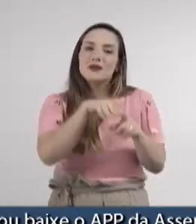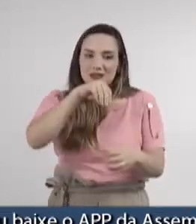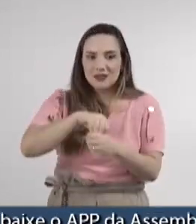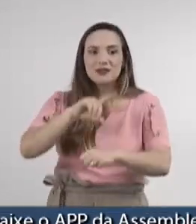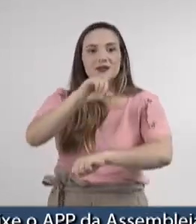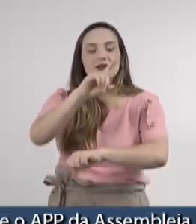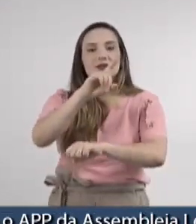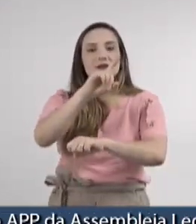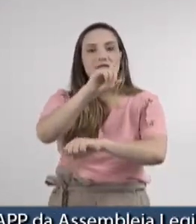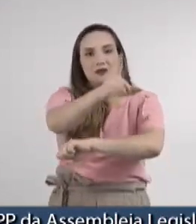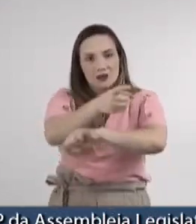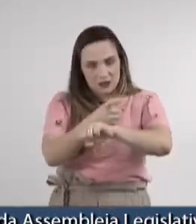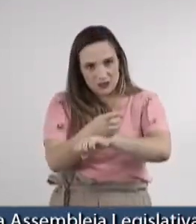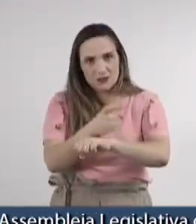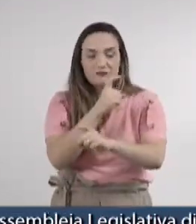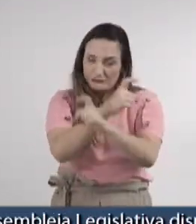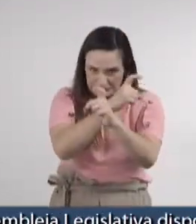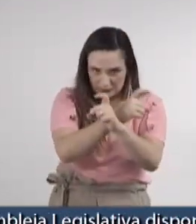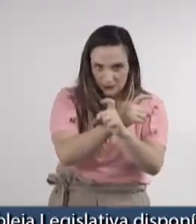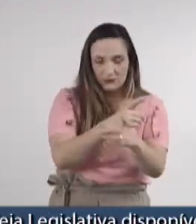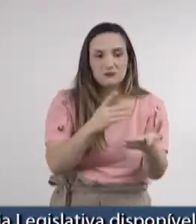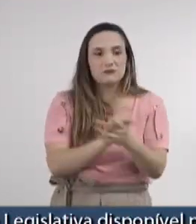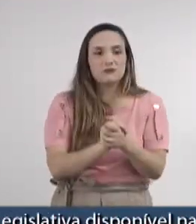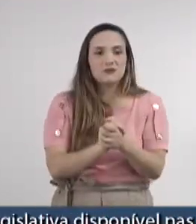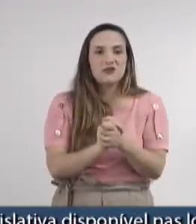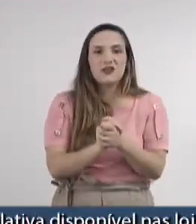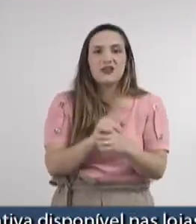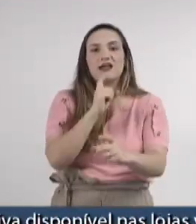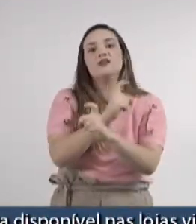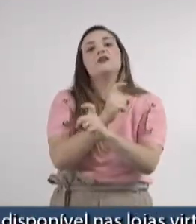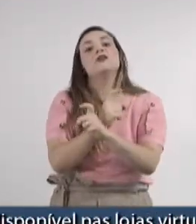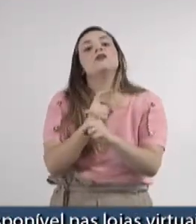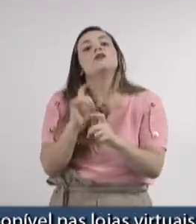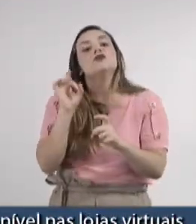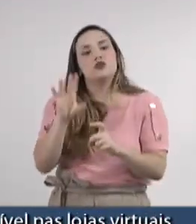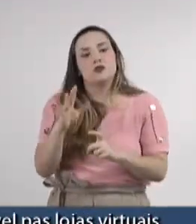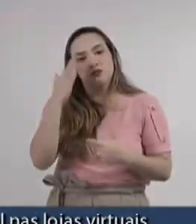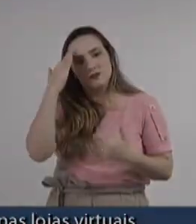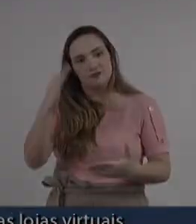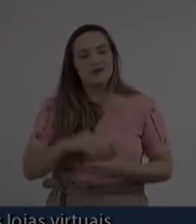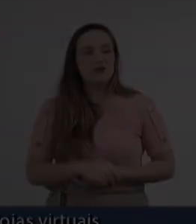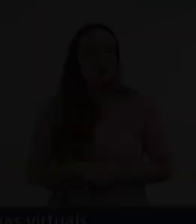isso nós vamos falar daqui a pouquinho no grande expediente. Por hora é isso. Muito obrigado, presidente.